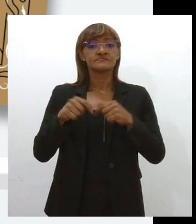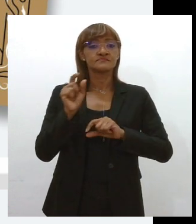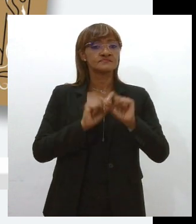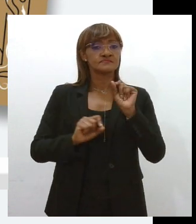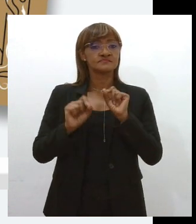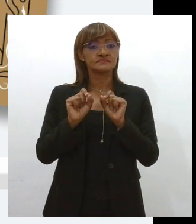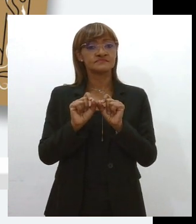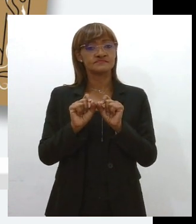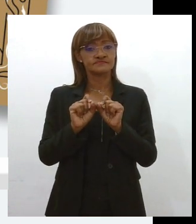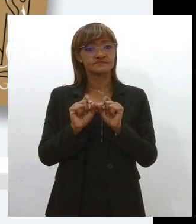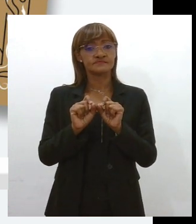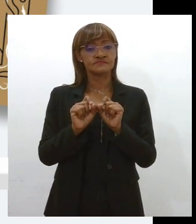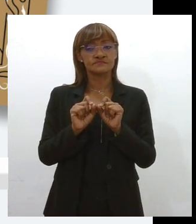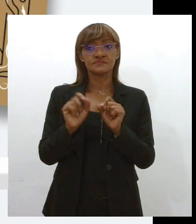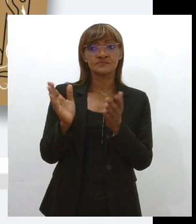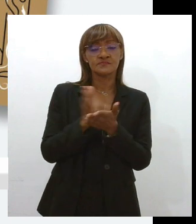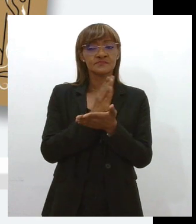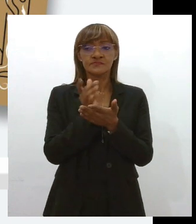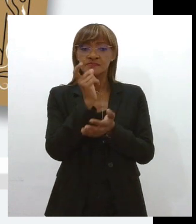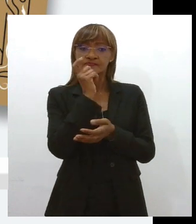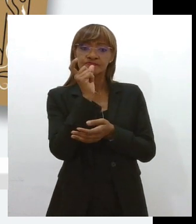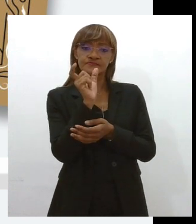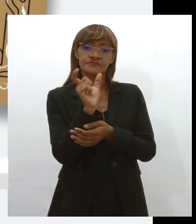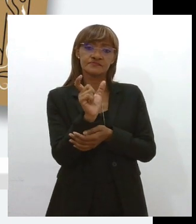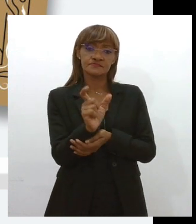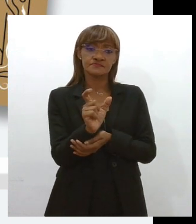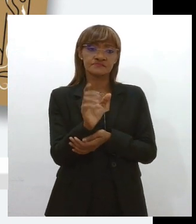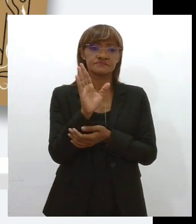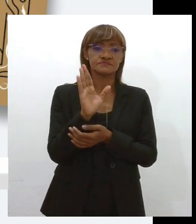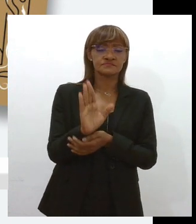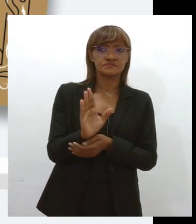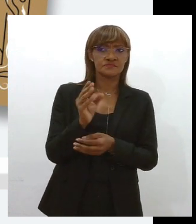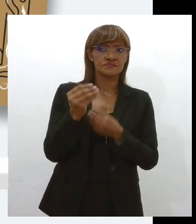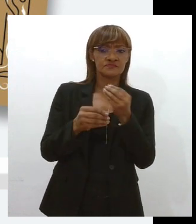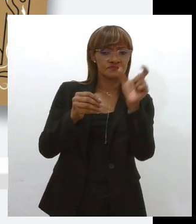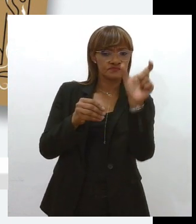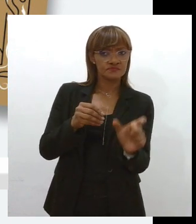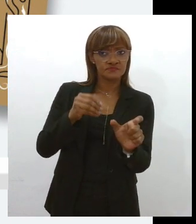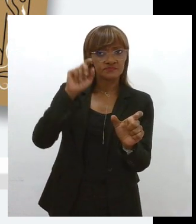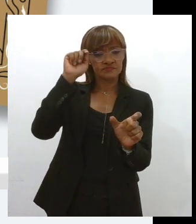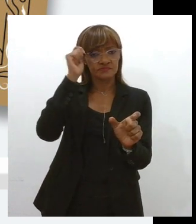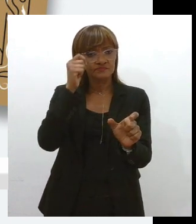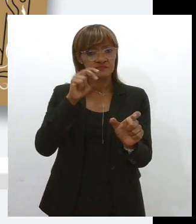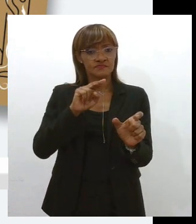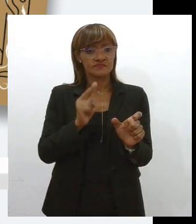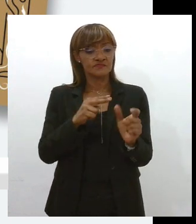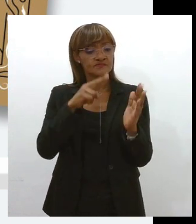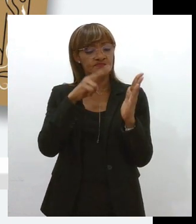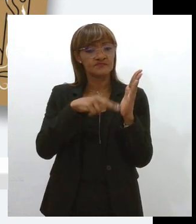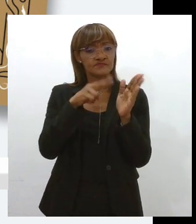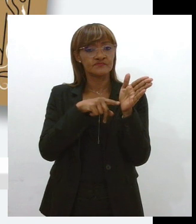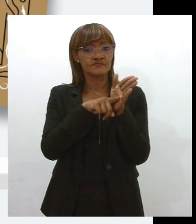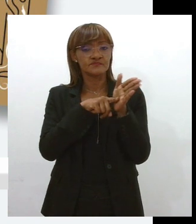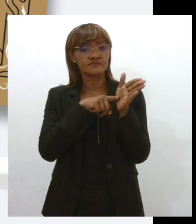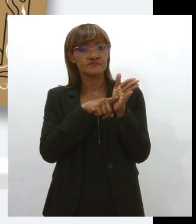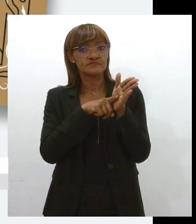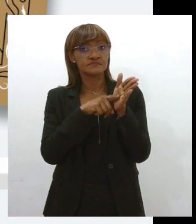definir algumas palavras, né, para quando algum leigo, alguma pessoa de outra área vai ler a pesquisa, ela tem que entender do que a gente está